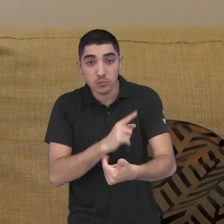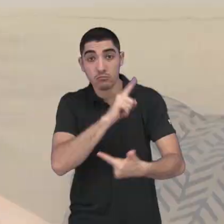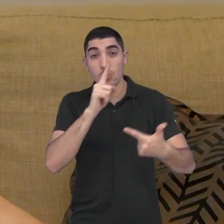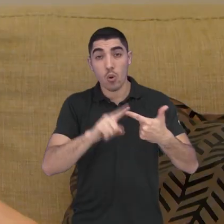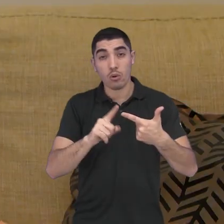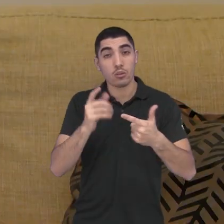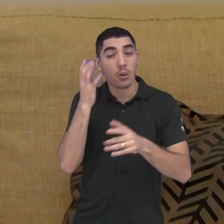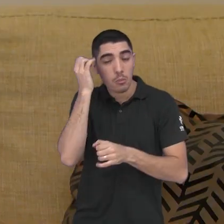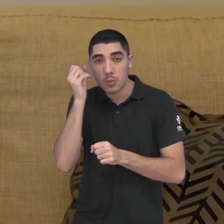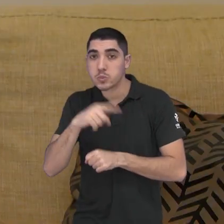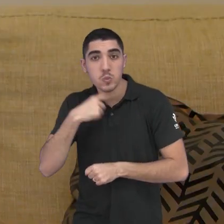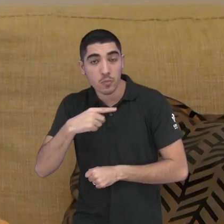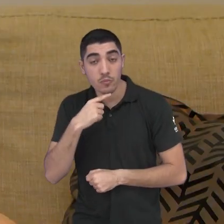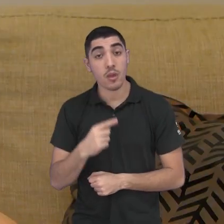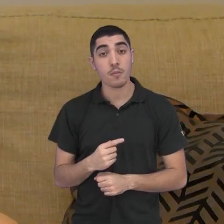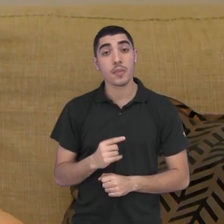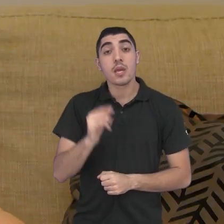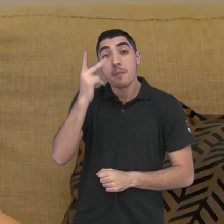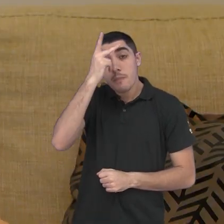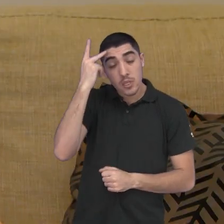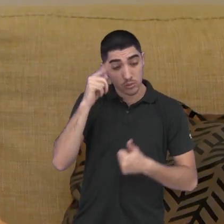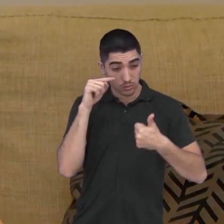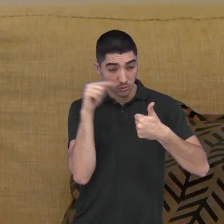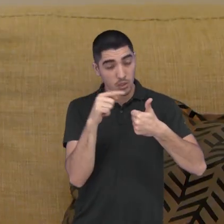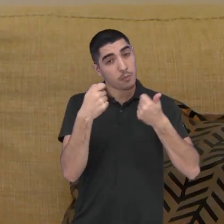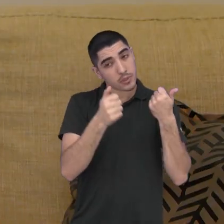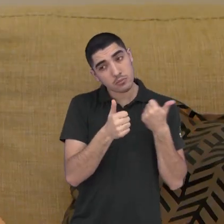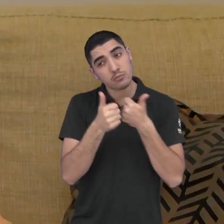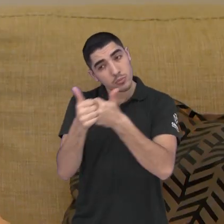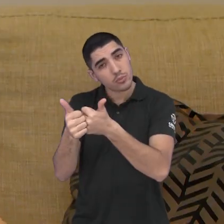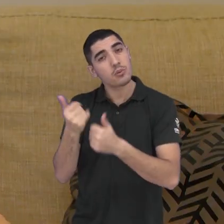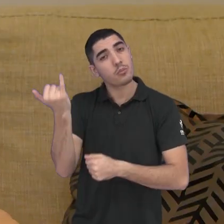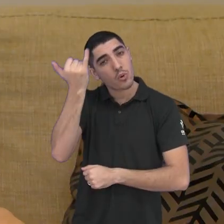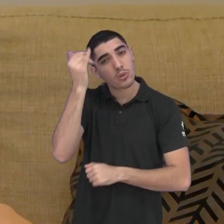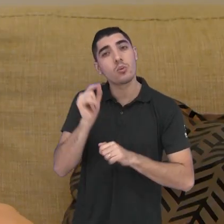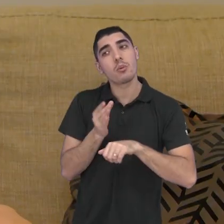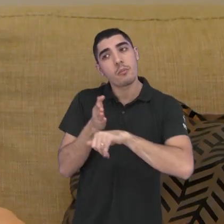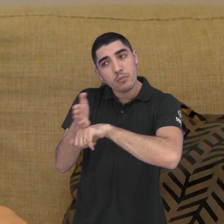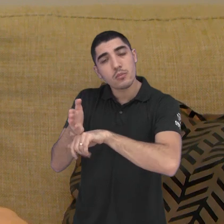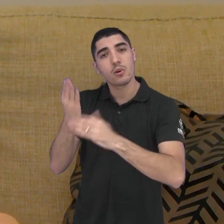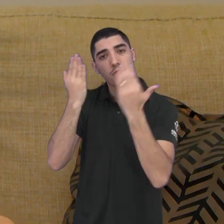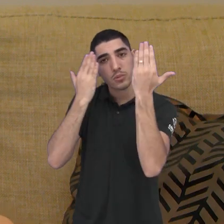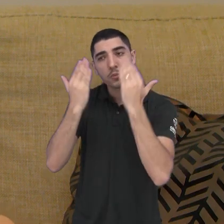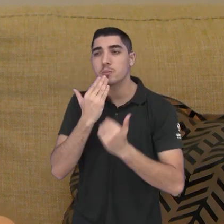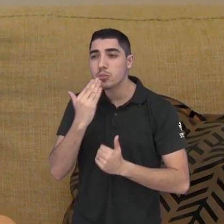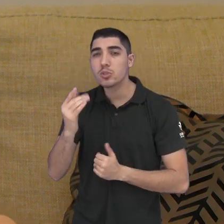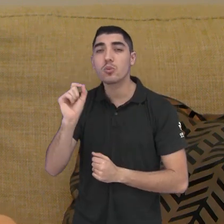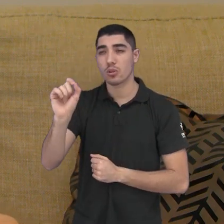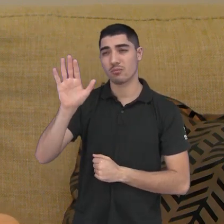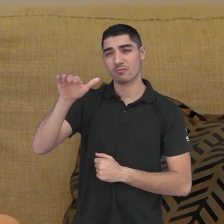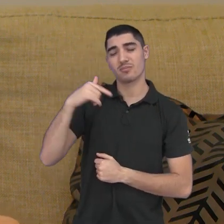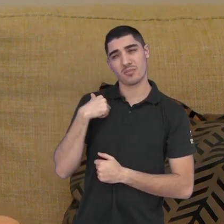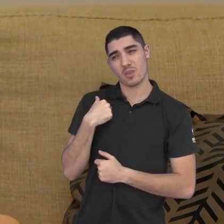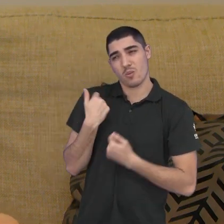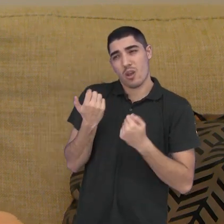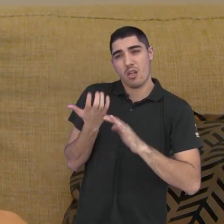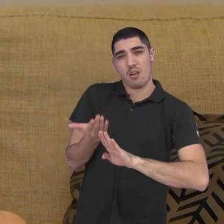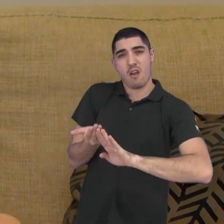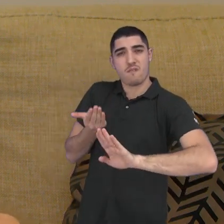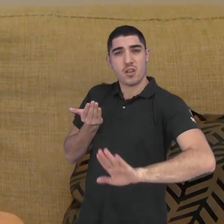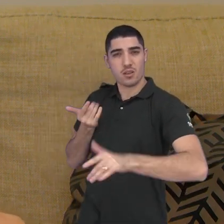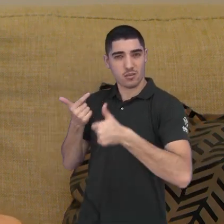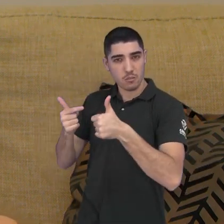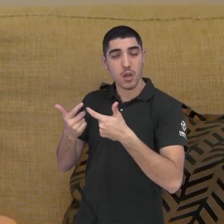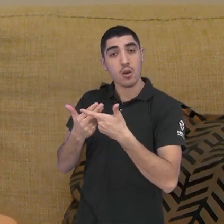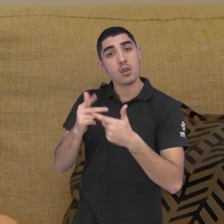também ela deve buscar sempre o apoio né primeiro colocar um limite né nessa situação deixar bem claro e pedir esse afastamento